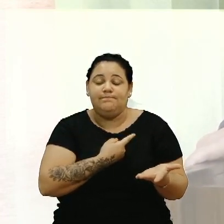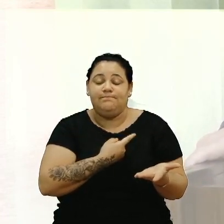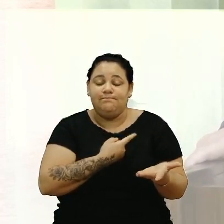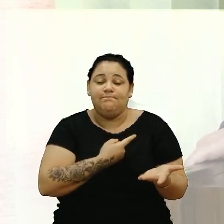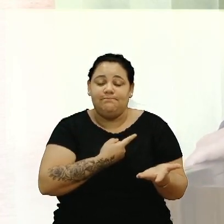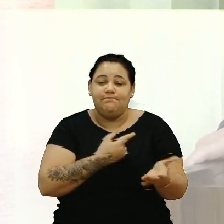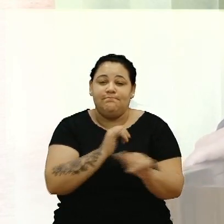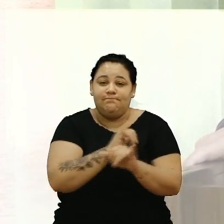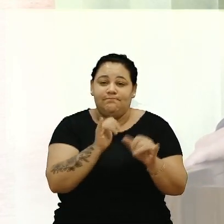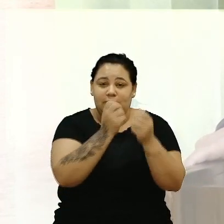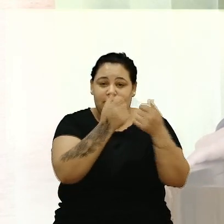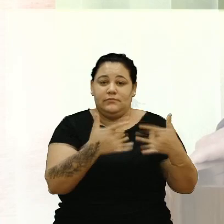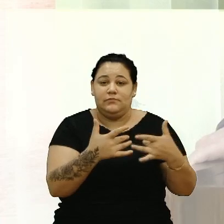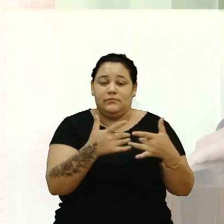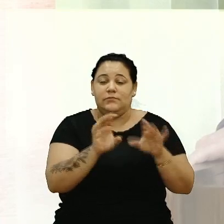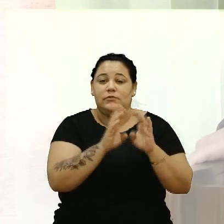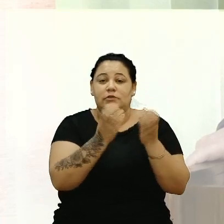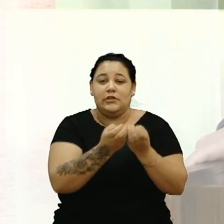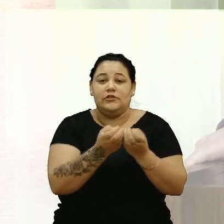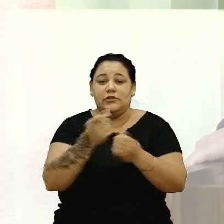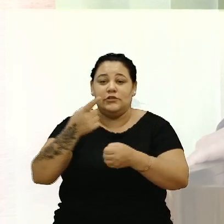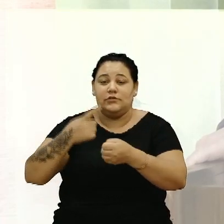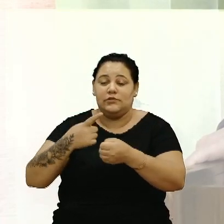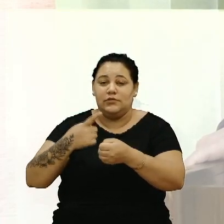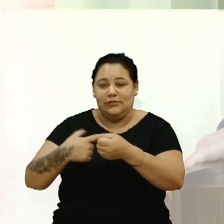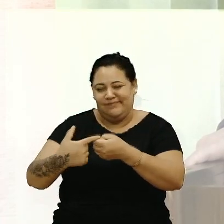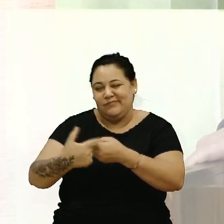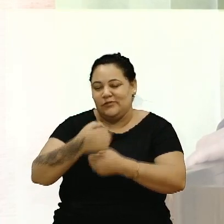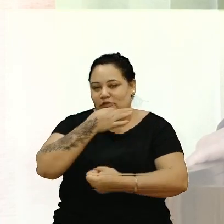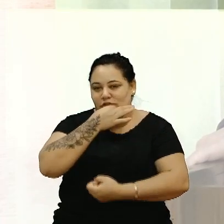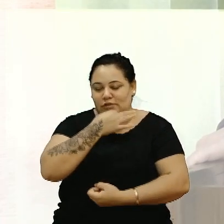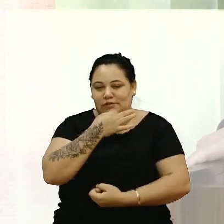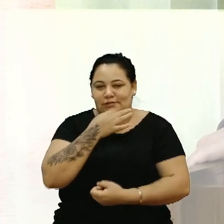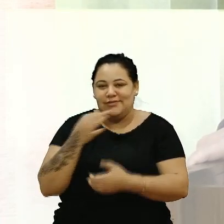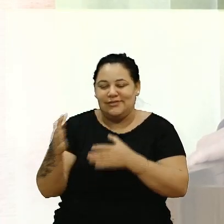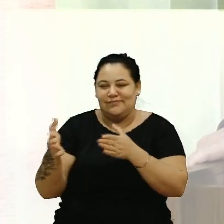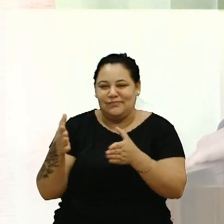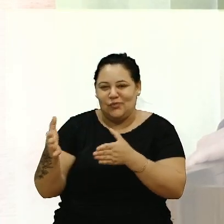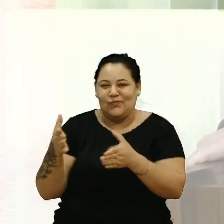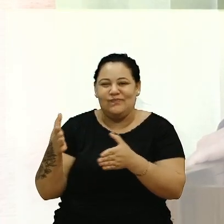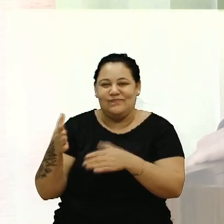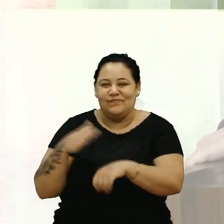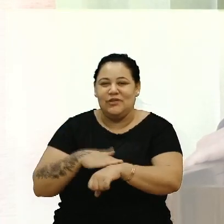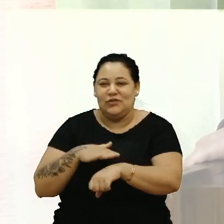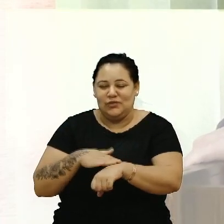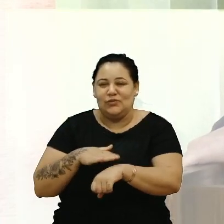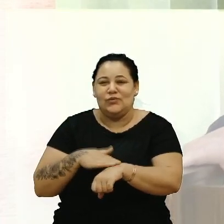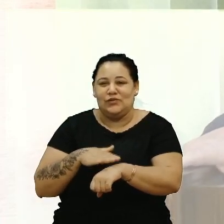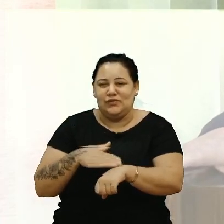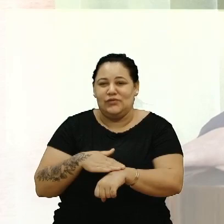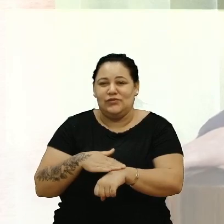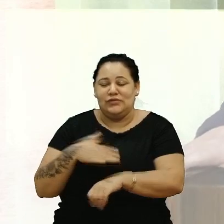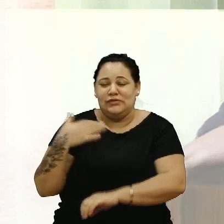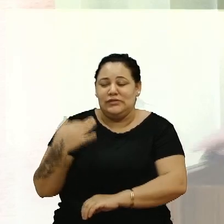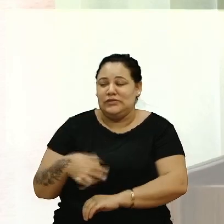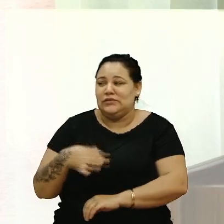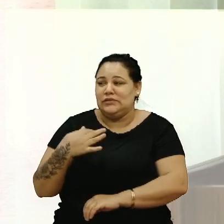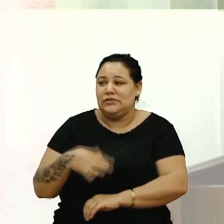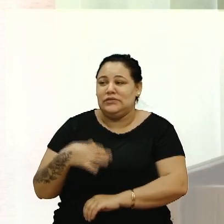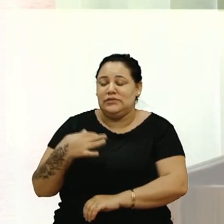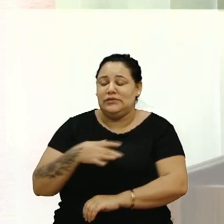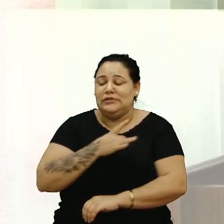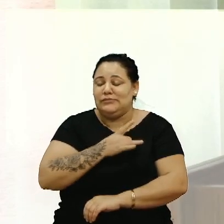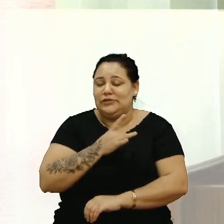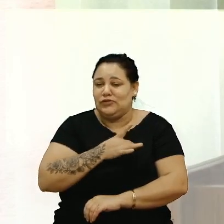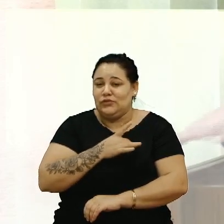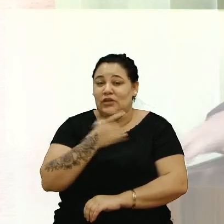caxiense nesse momento que a nossa cidade passa por esse momento de aflição e de dor. A gente tem que contextualizar um